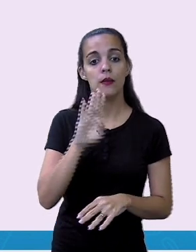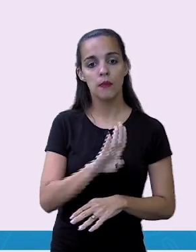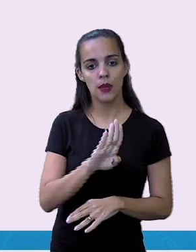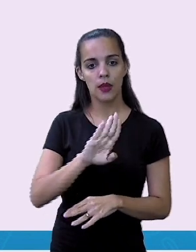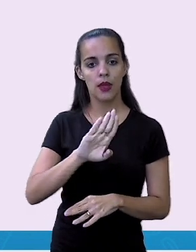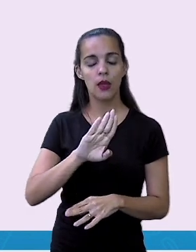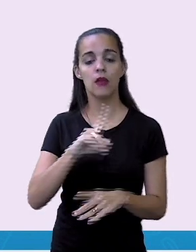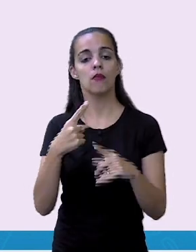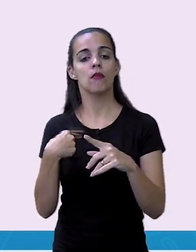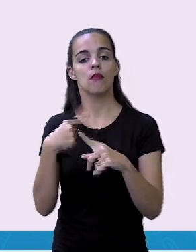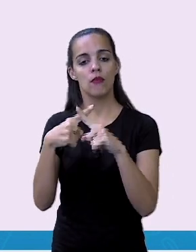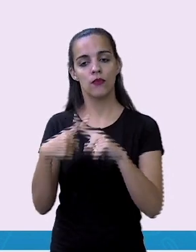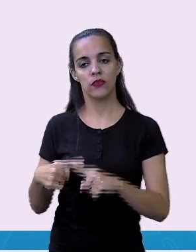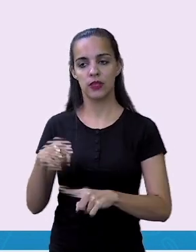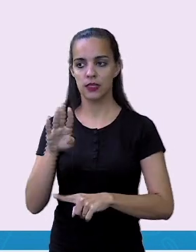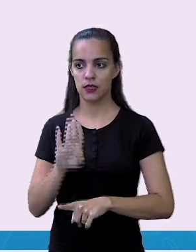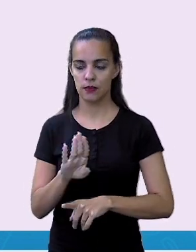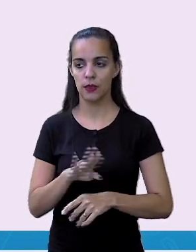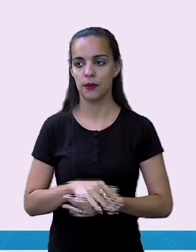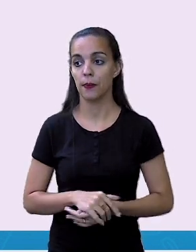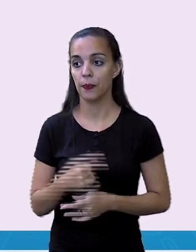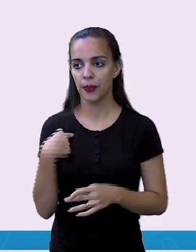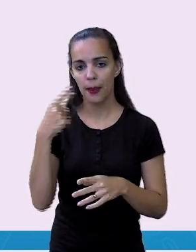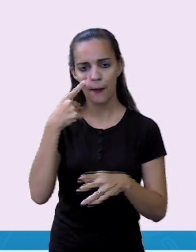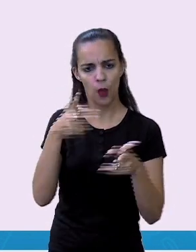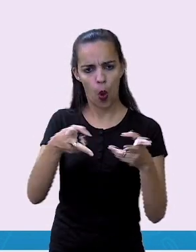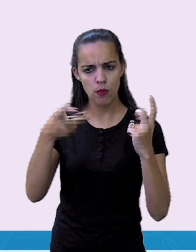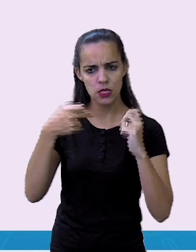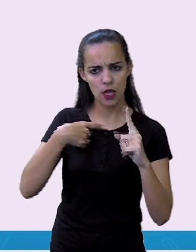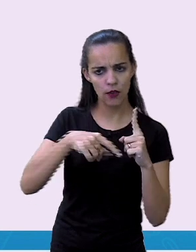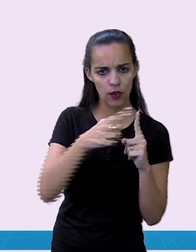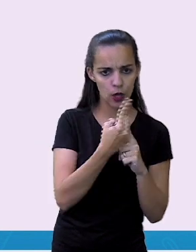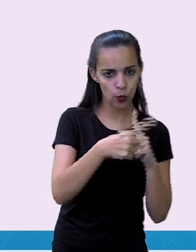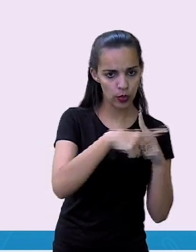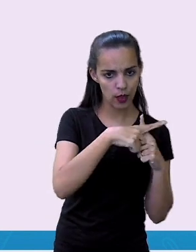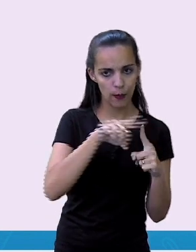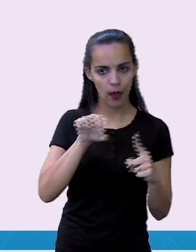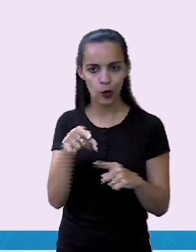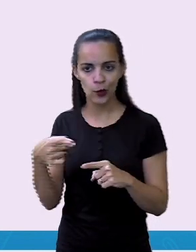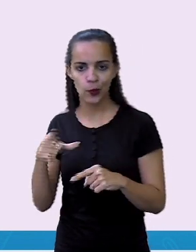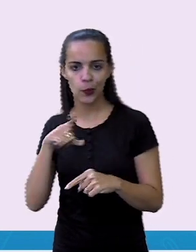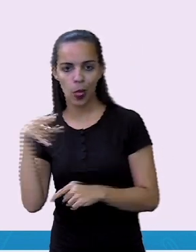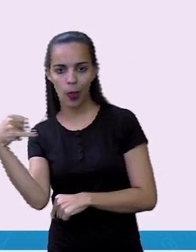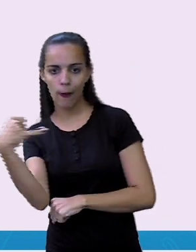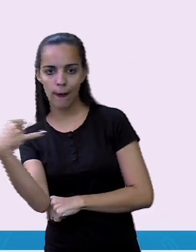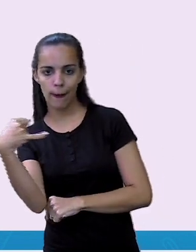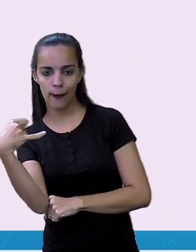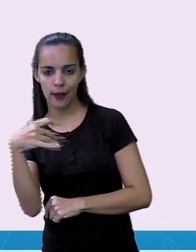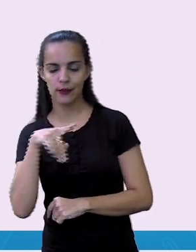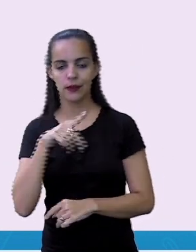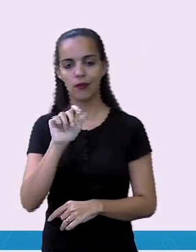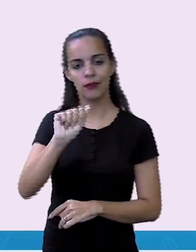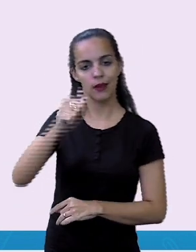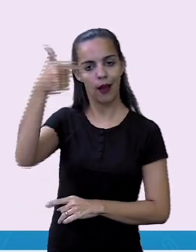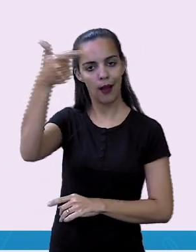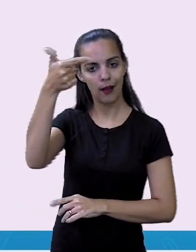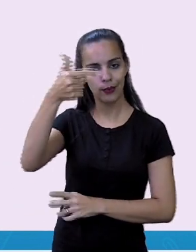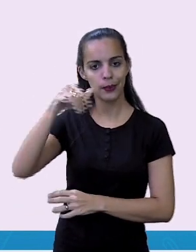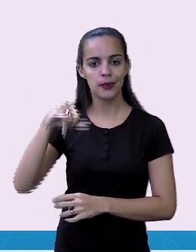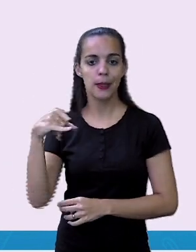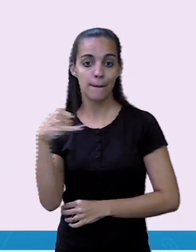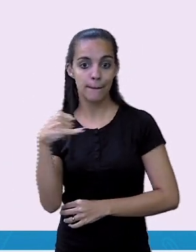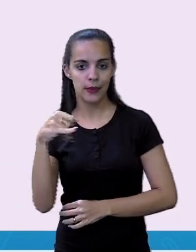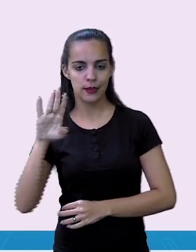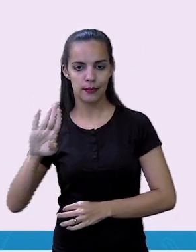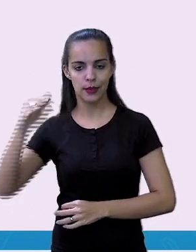o segundo. A vezes A2, mais vezes menos, menos, B